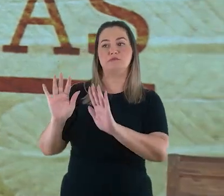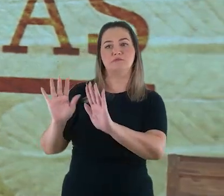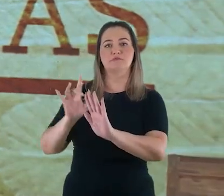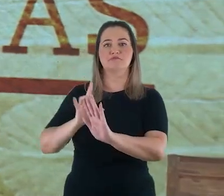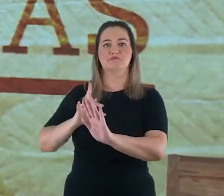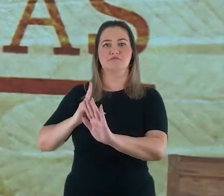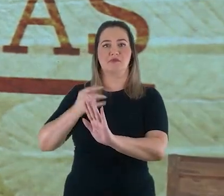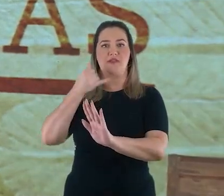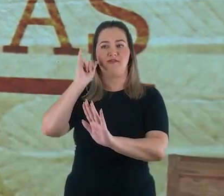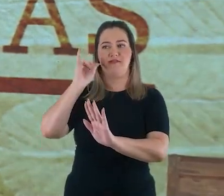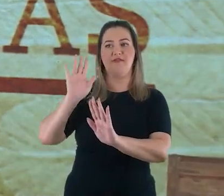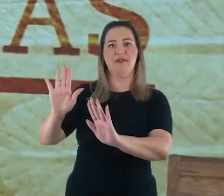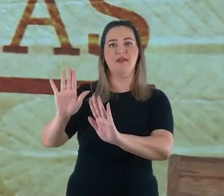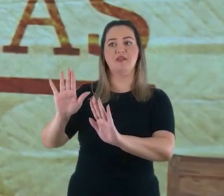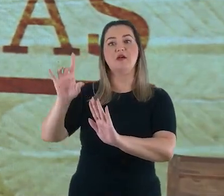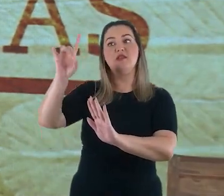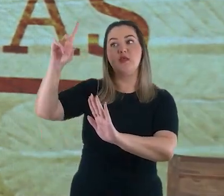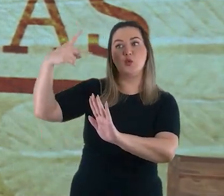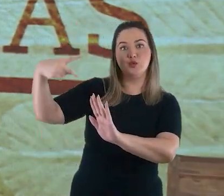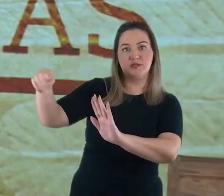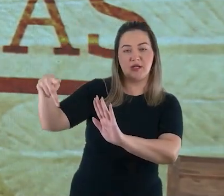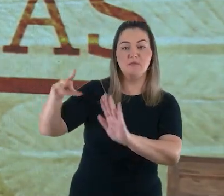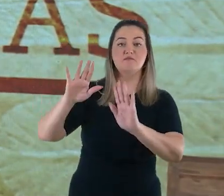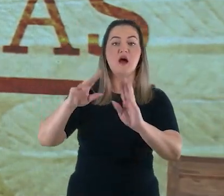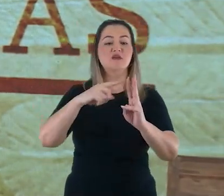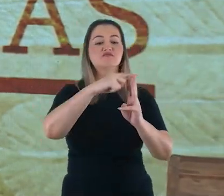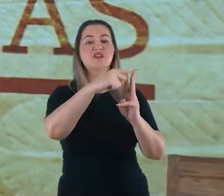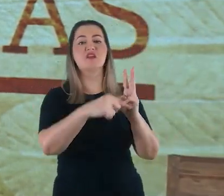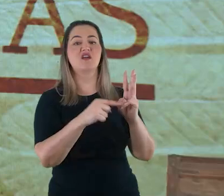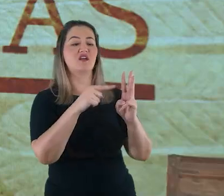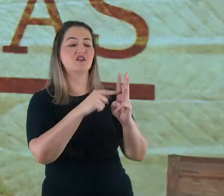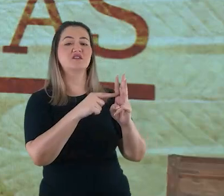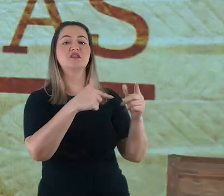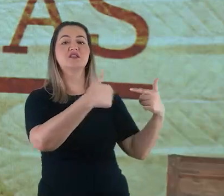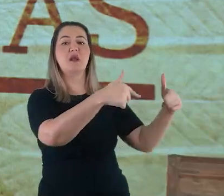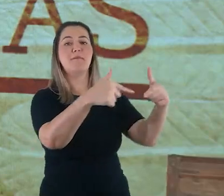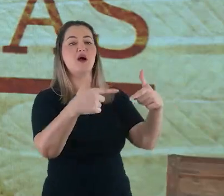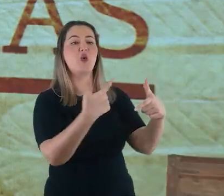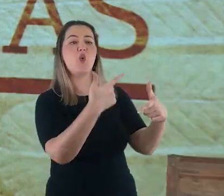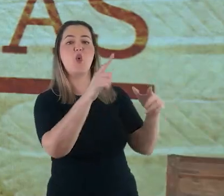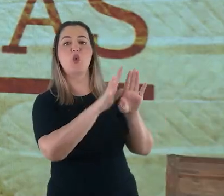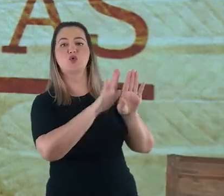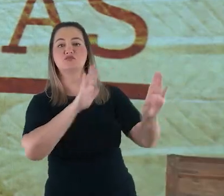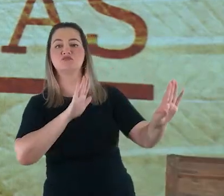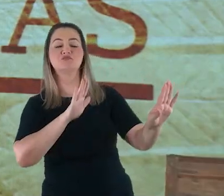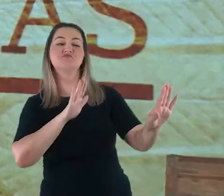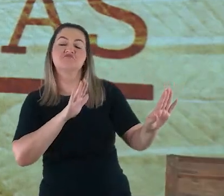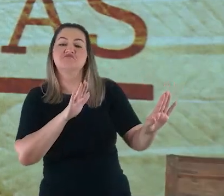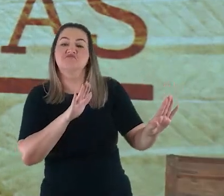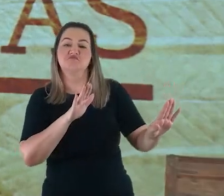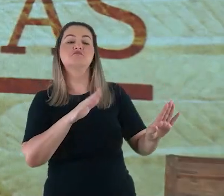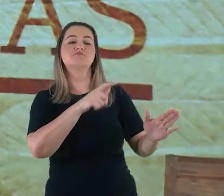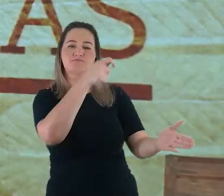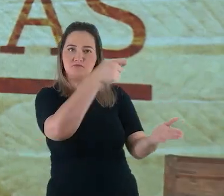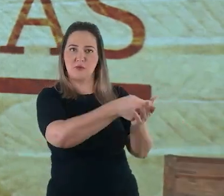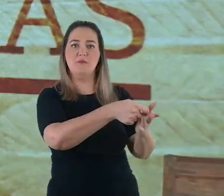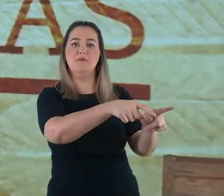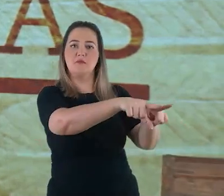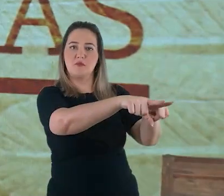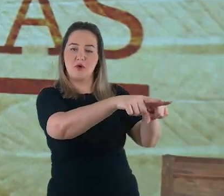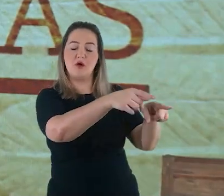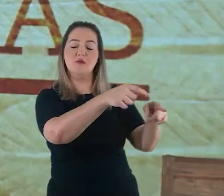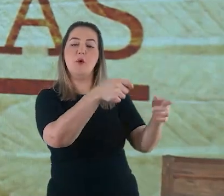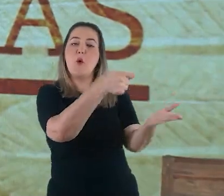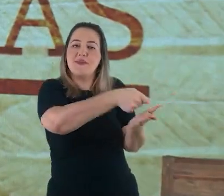Deus de Daniel. Mas os seus companheiros, talvez por trabalharem em funções diferentes da de Daniel, acabaram sendo convocados